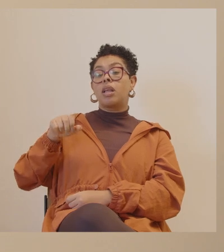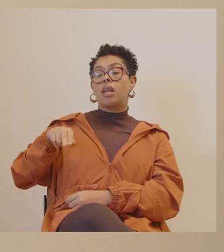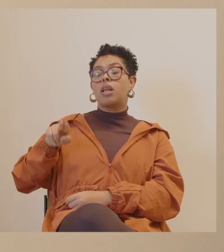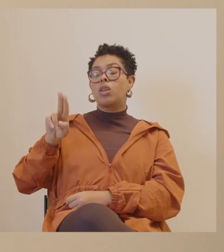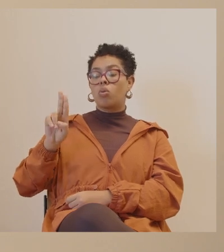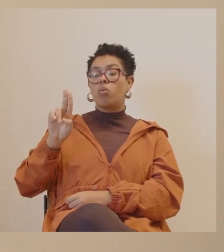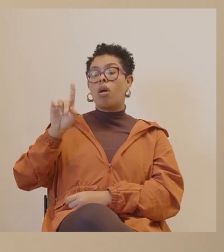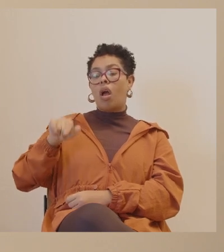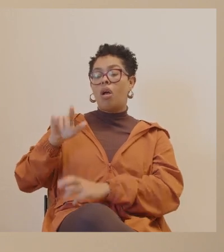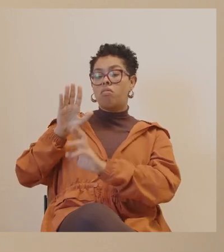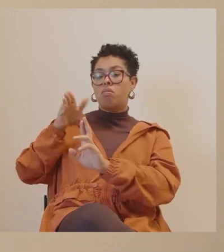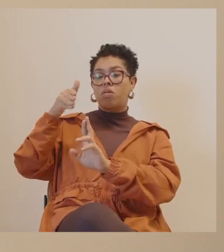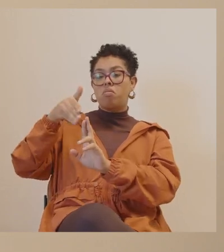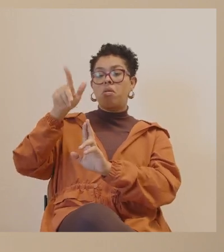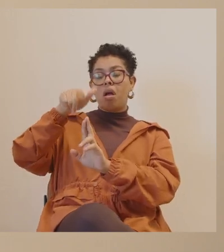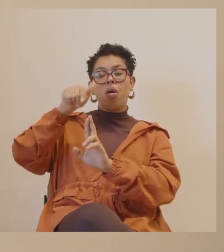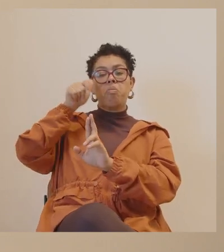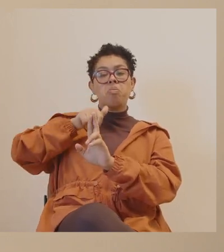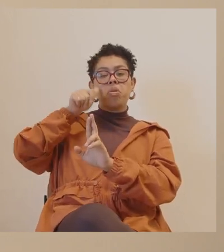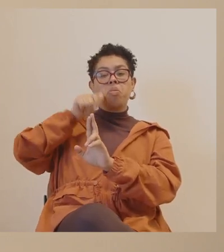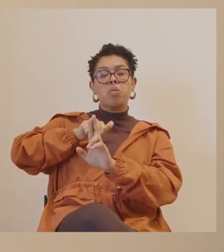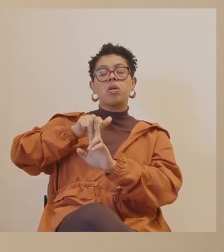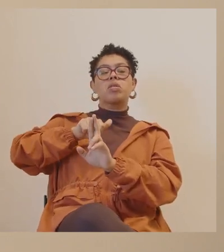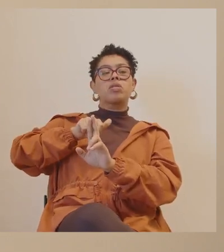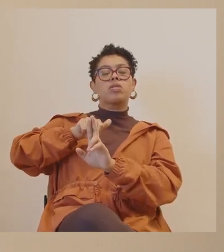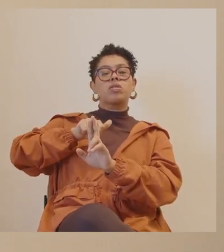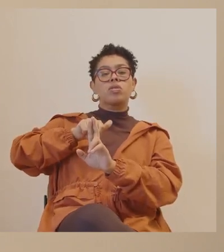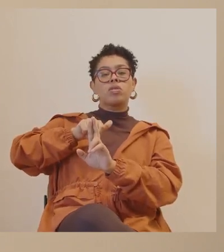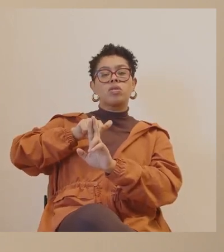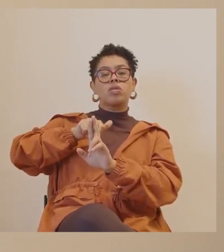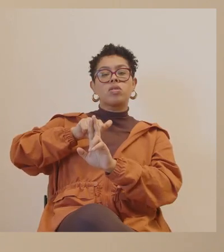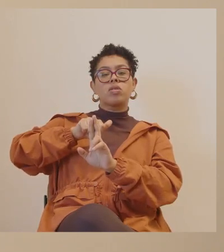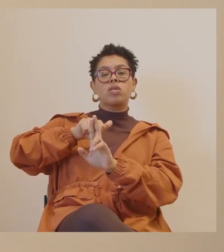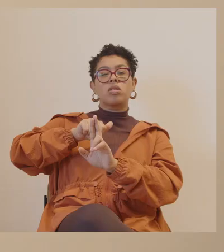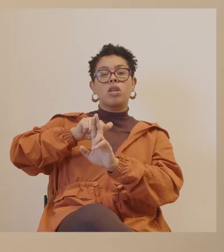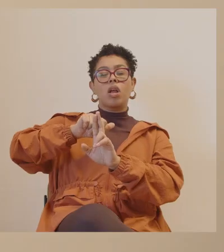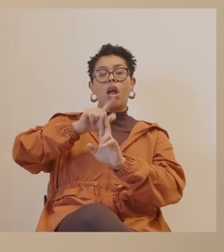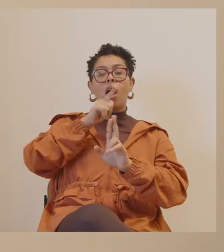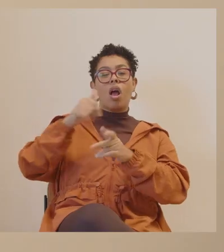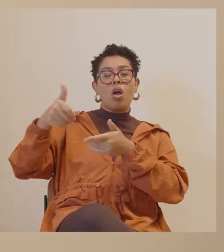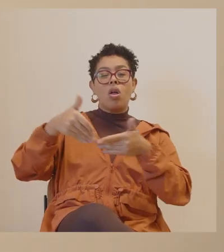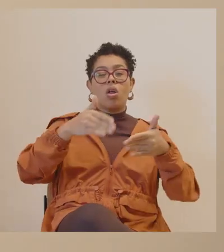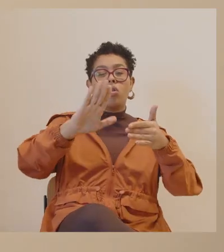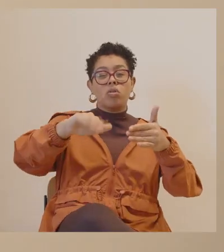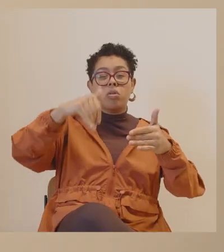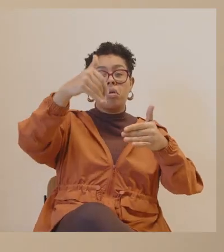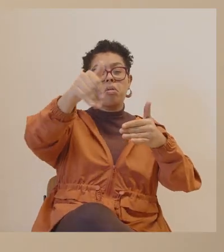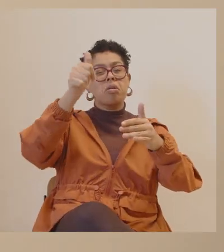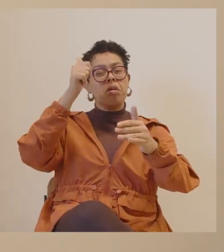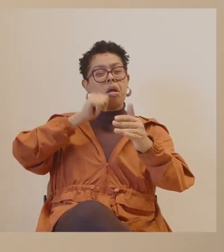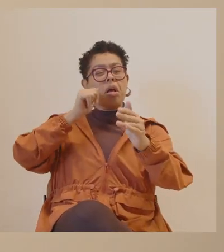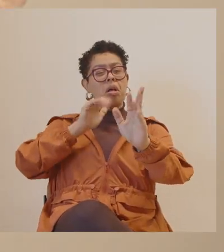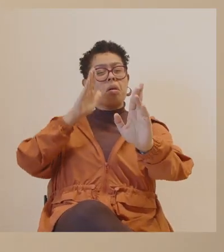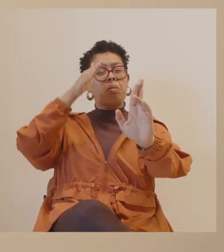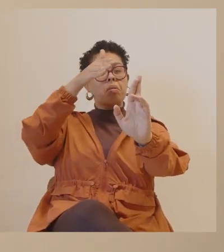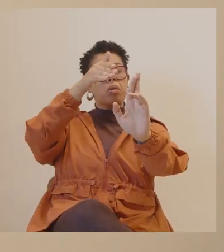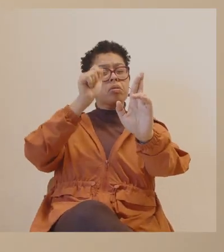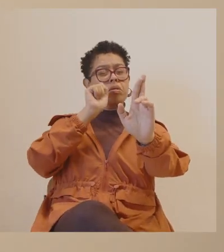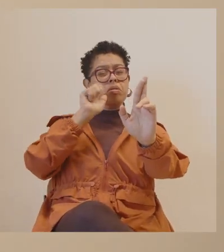figura dessa moça que está do outro lado da margem do rio, inalcançável, inatingível, que